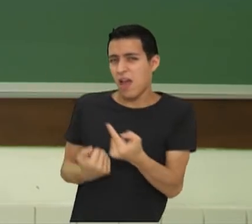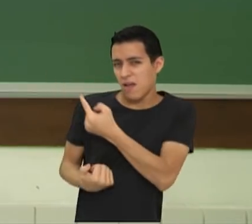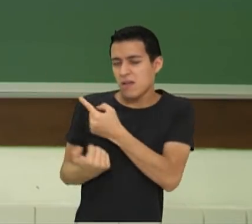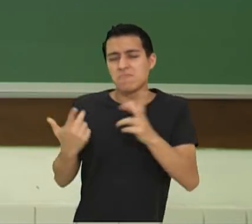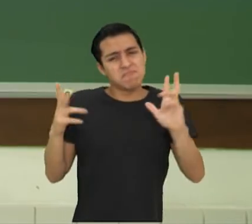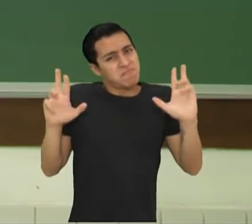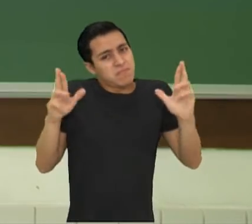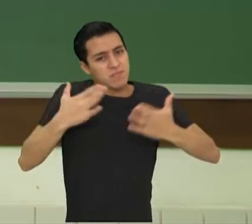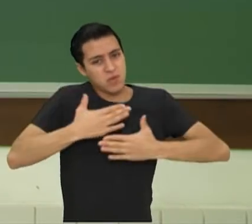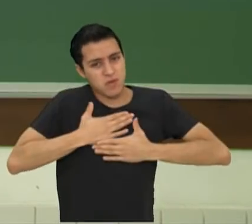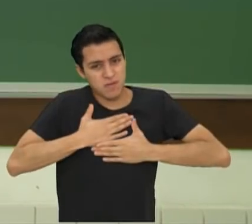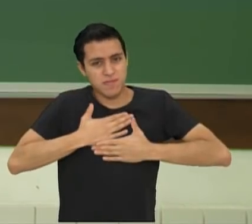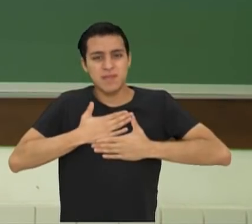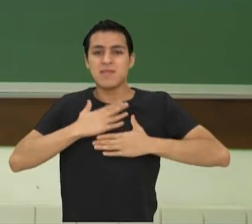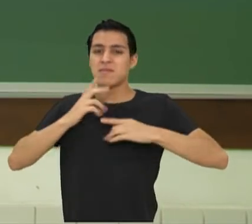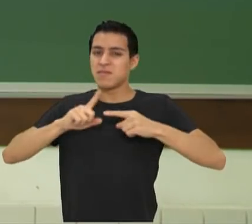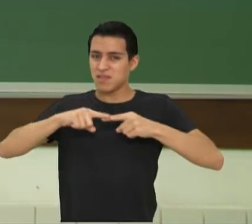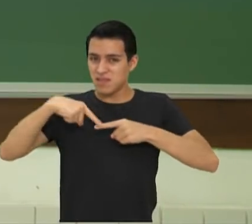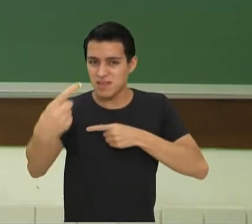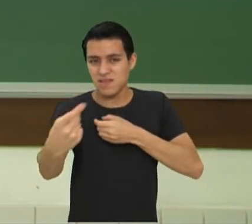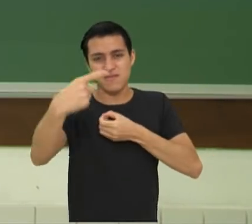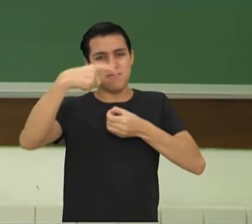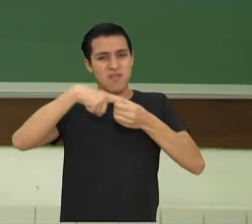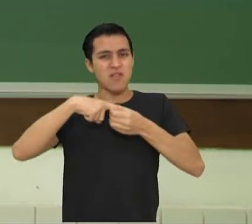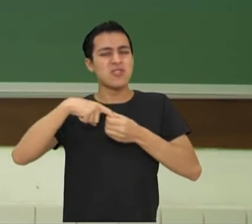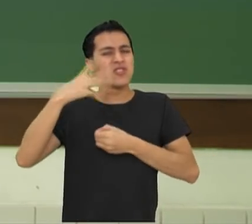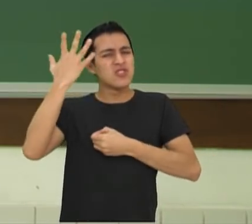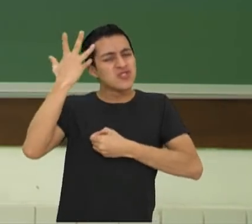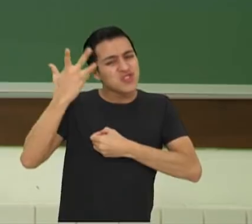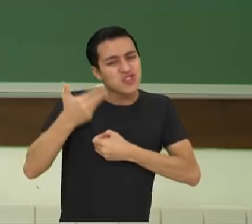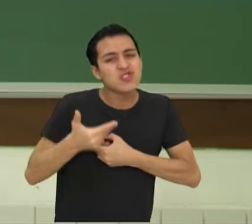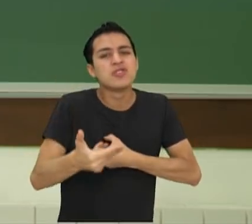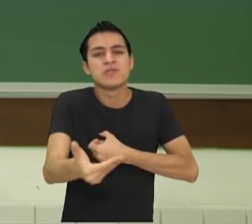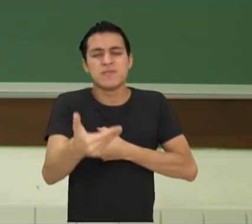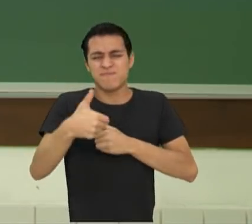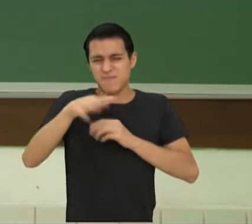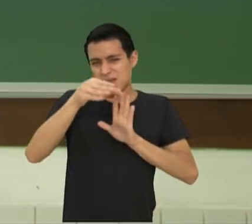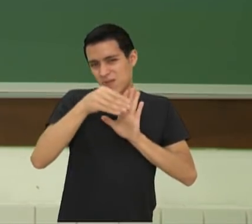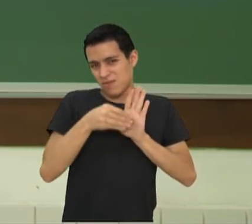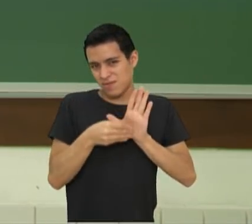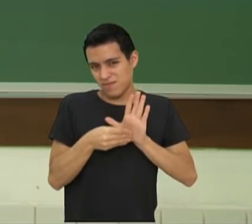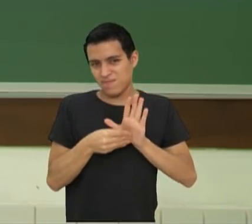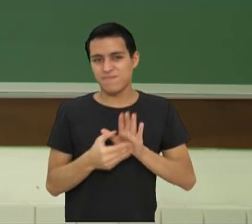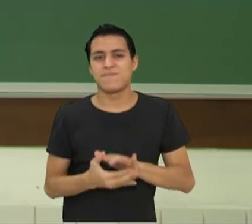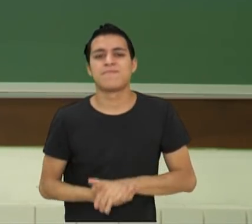Espero que vocês tenham gostado e voltamos daqui uns dias com mais um pouquinho desse conteúdo.